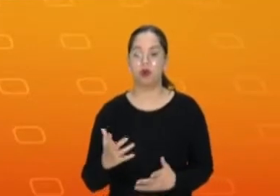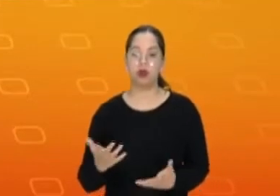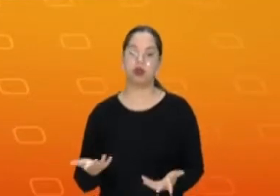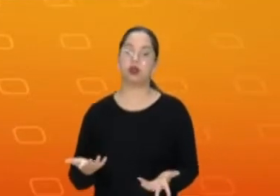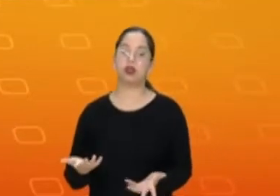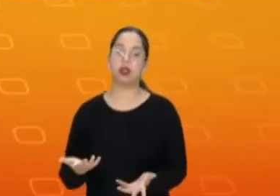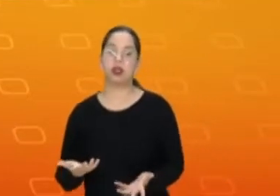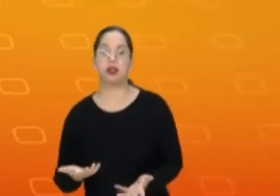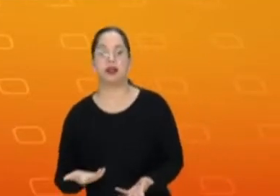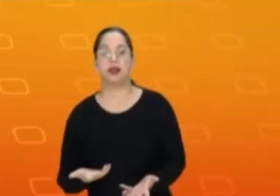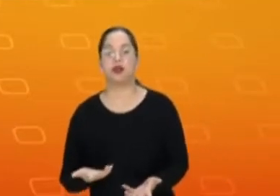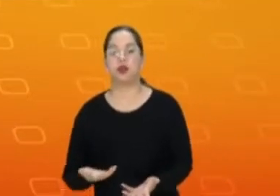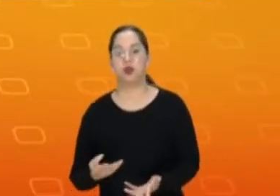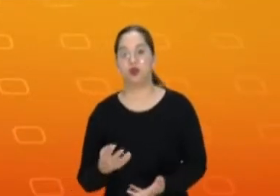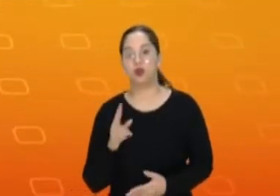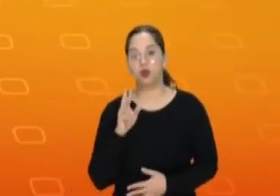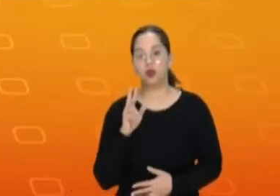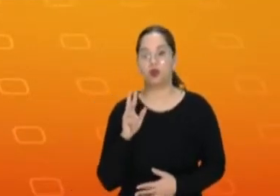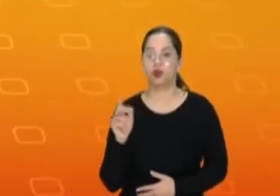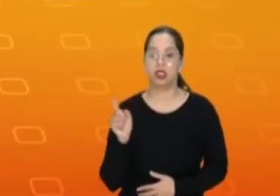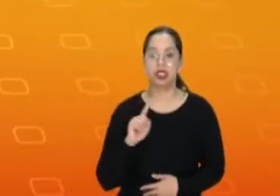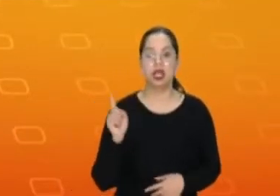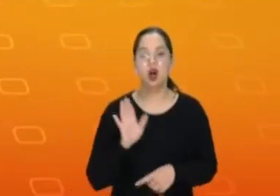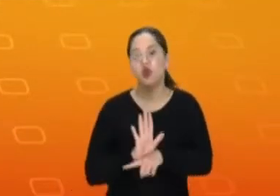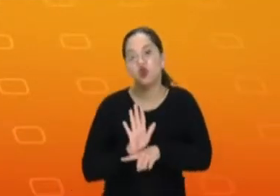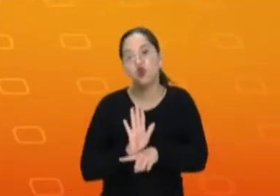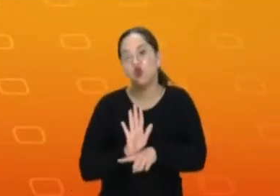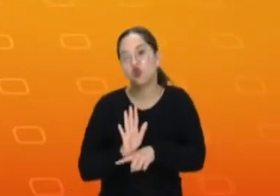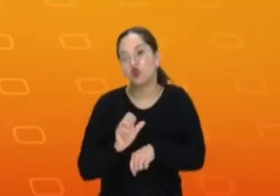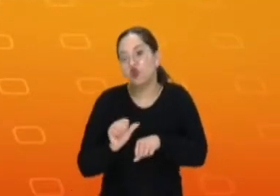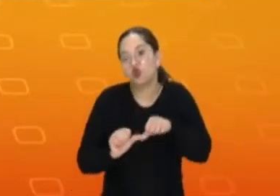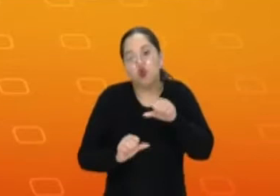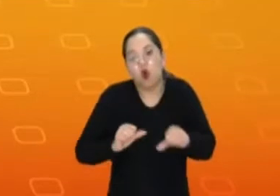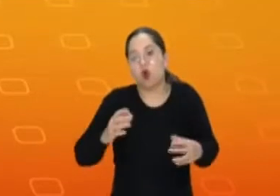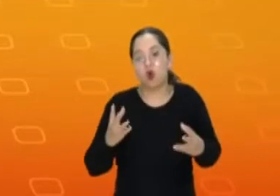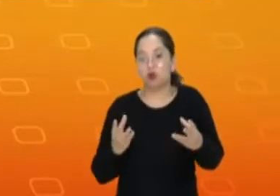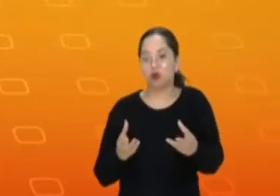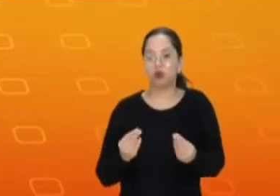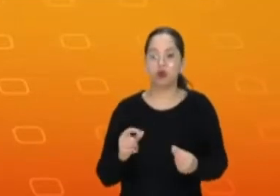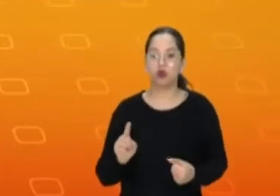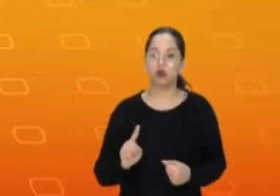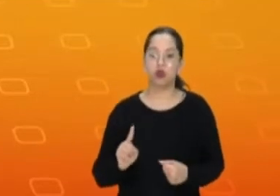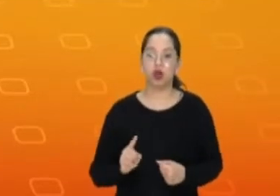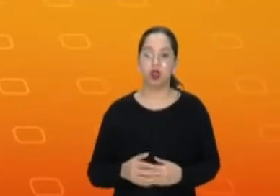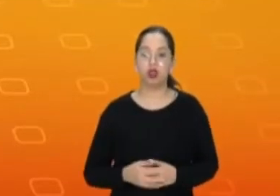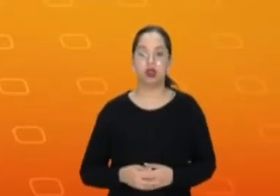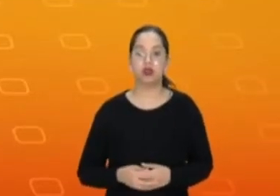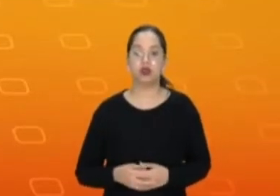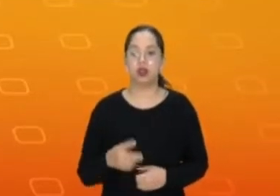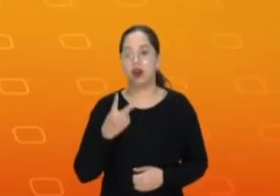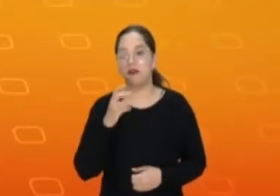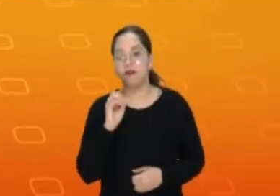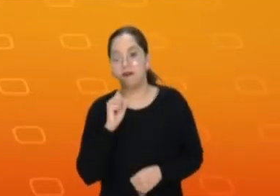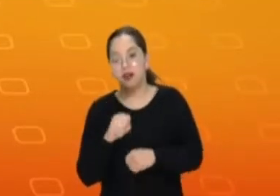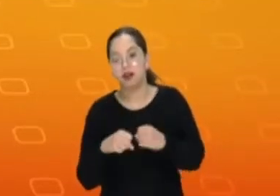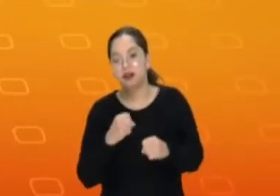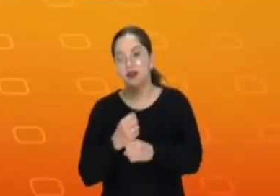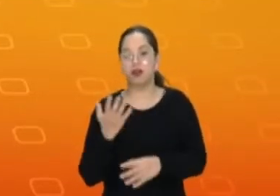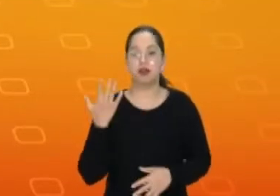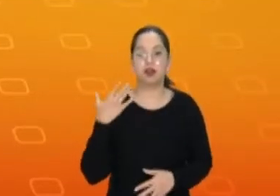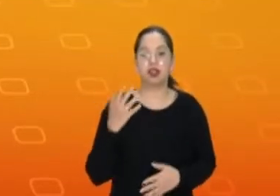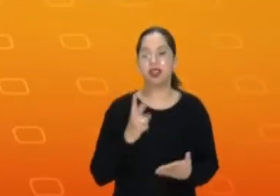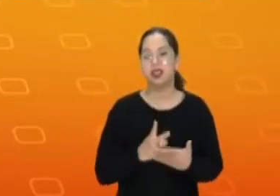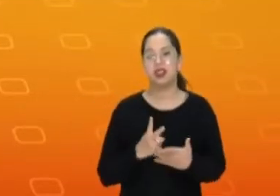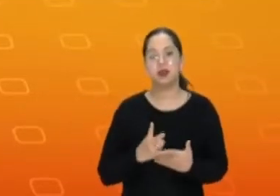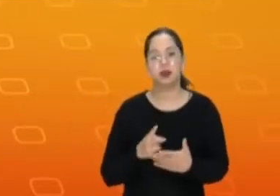de vídeo, ele não mudou muito do que era, né, como que eu posso dizer, há 20 anos atrás. Vídeo vai ser vídeo, né?